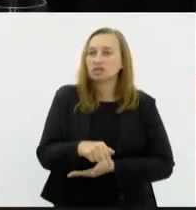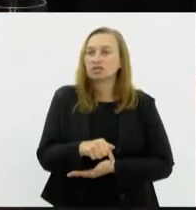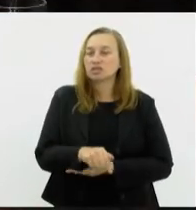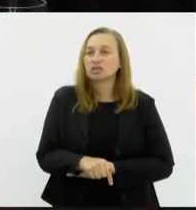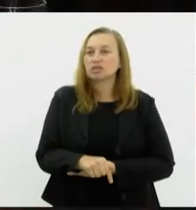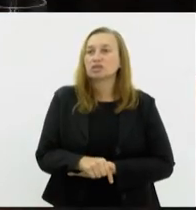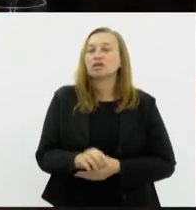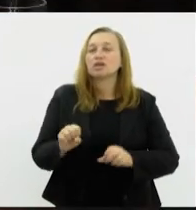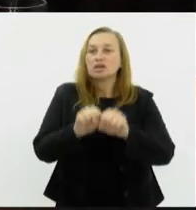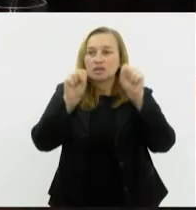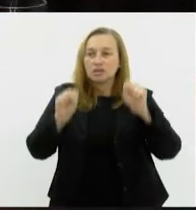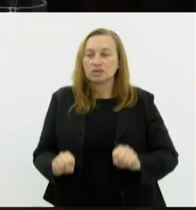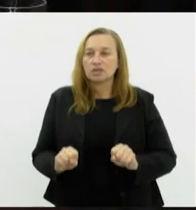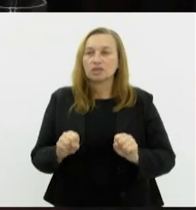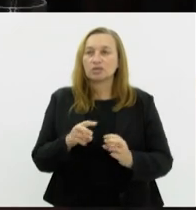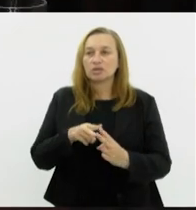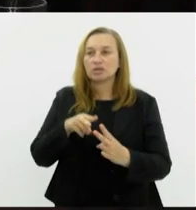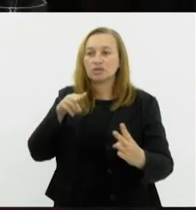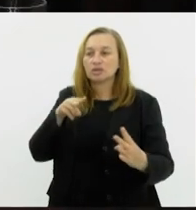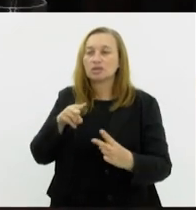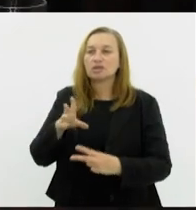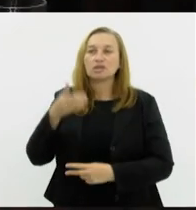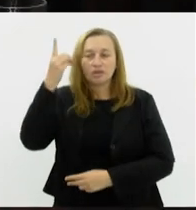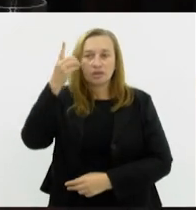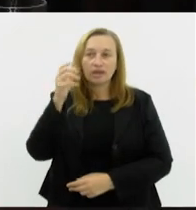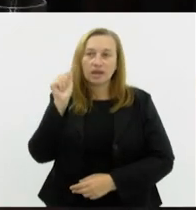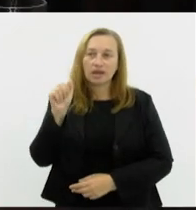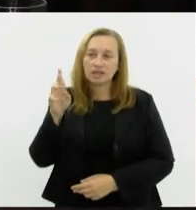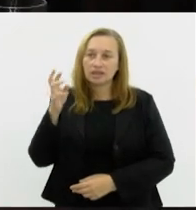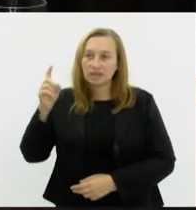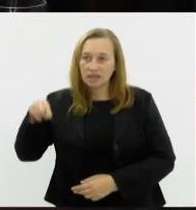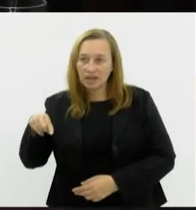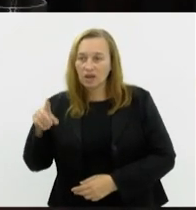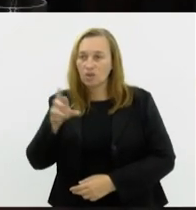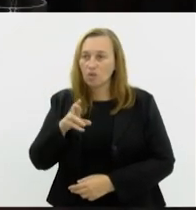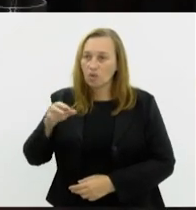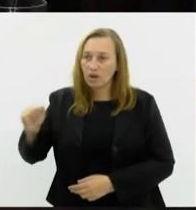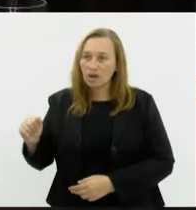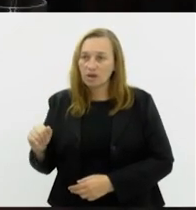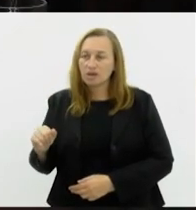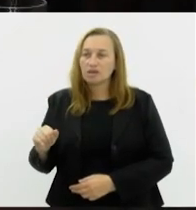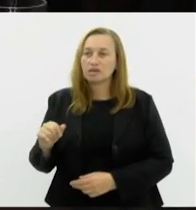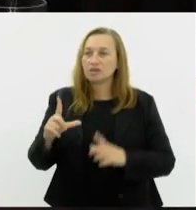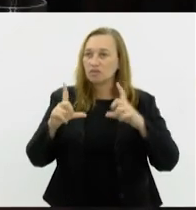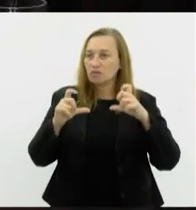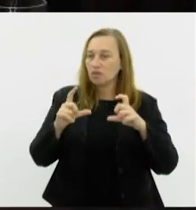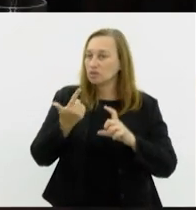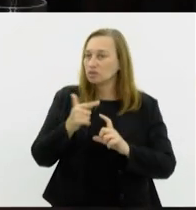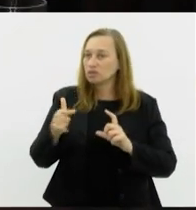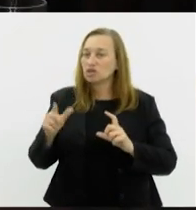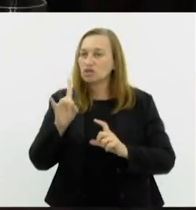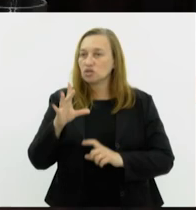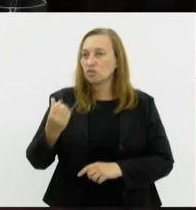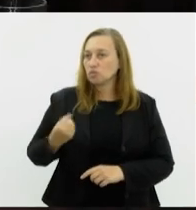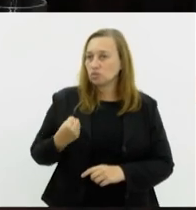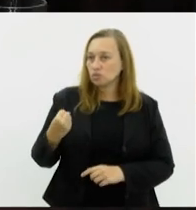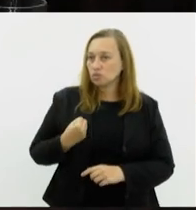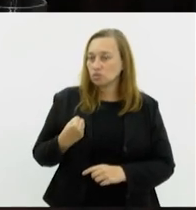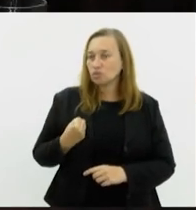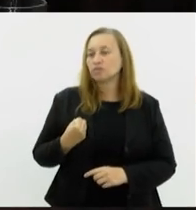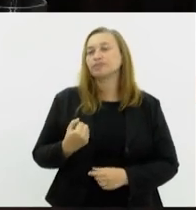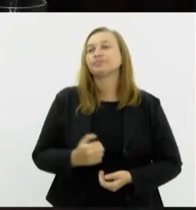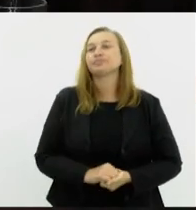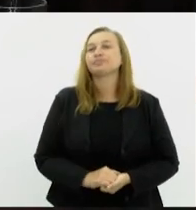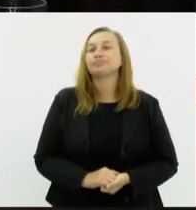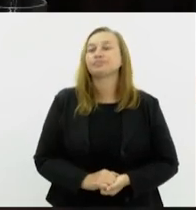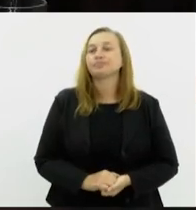pelo sistema remoto, o deputado André Correia, que não tinha ainda aparecido a sua foto, apenas o número do seu